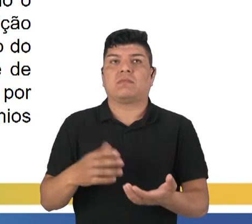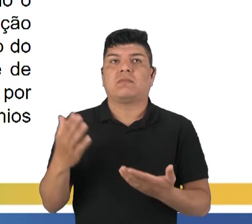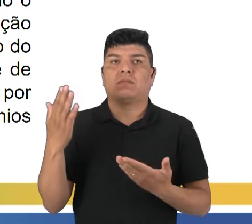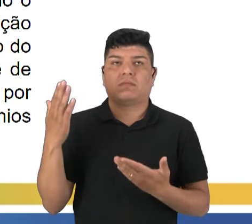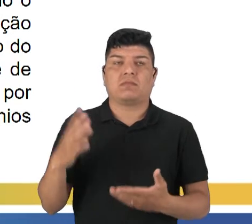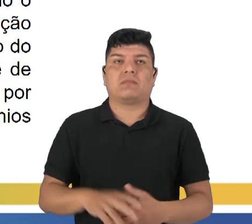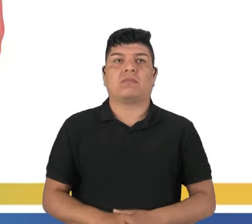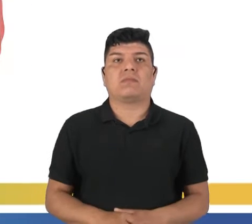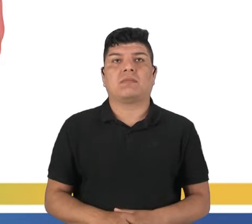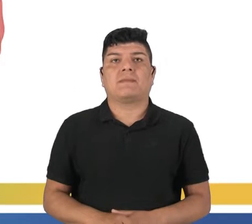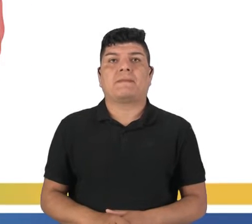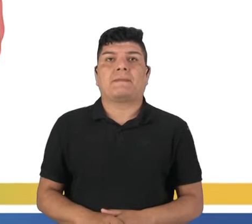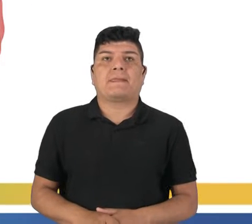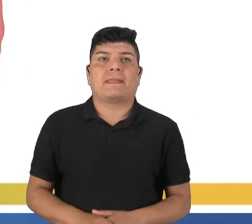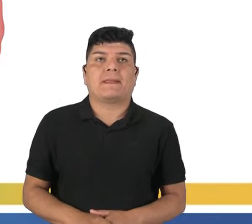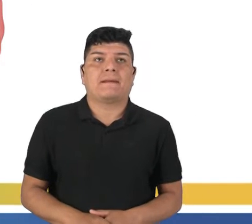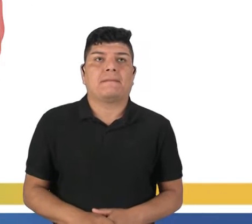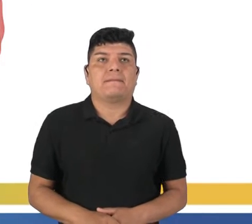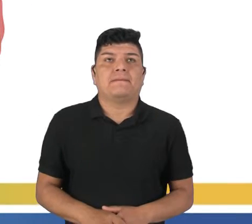deferentes.